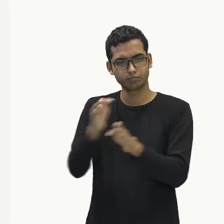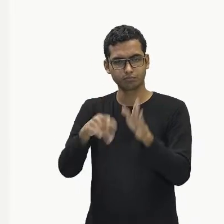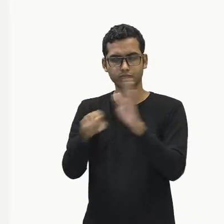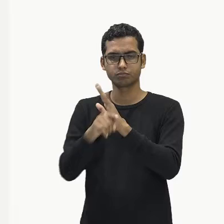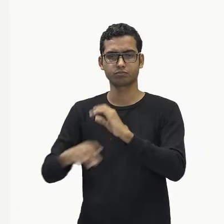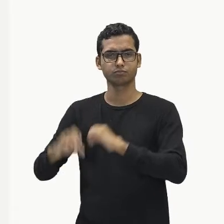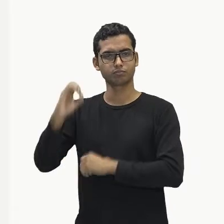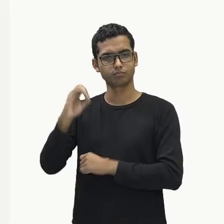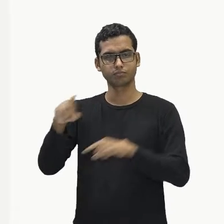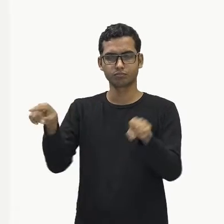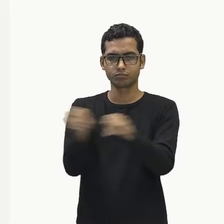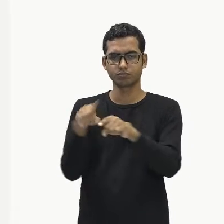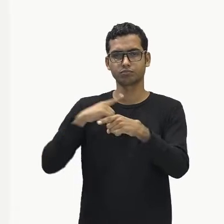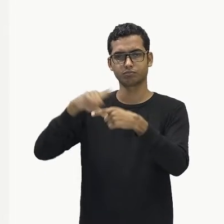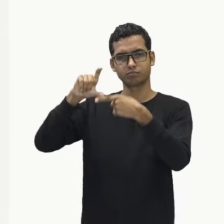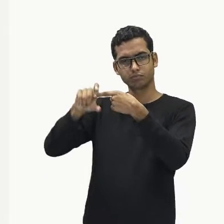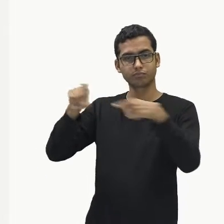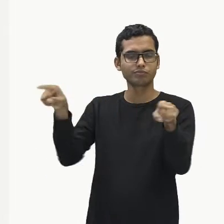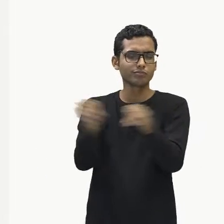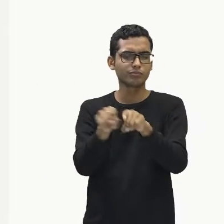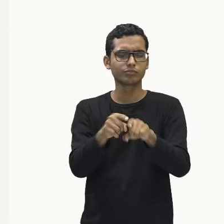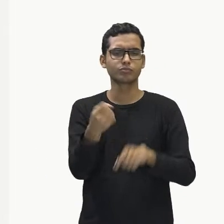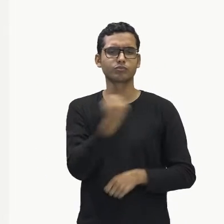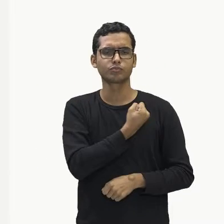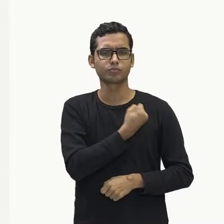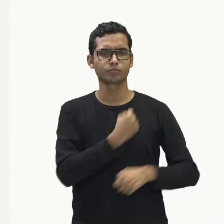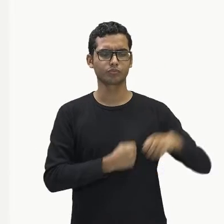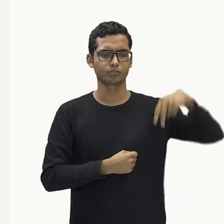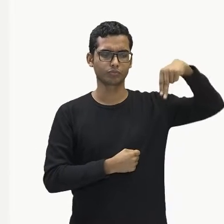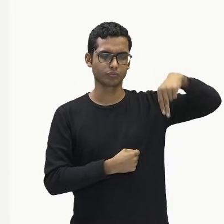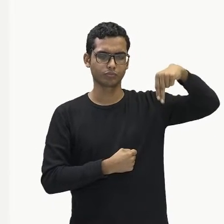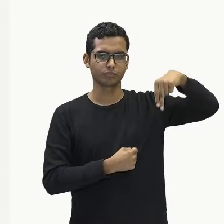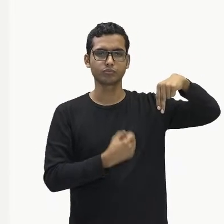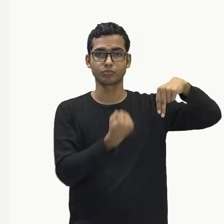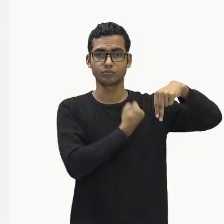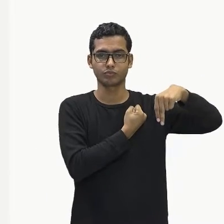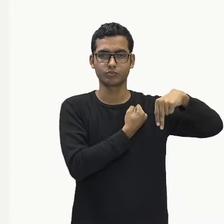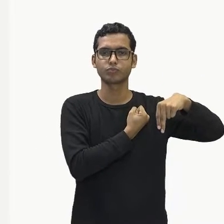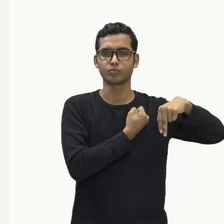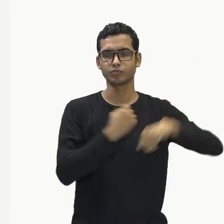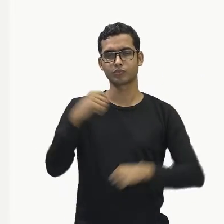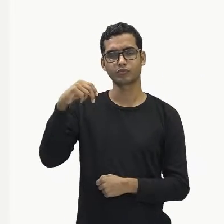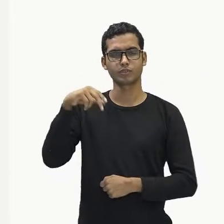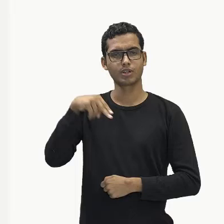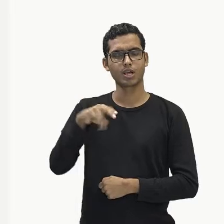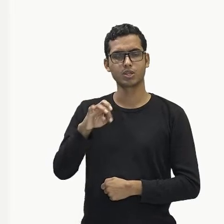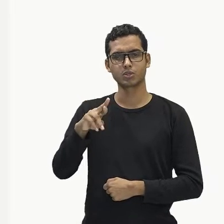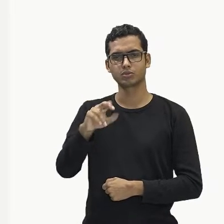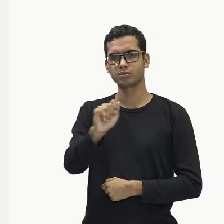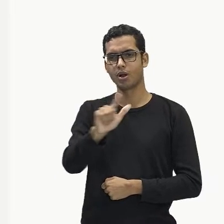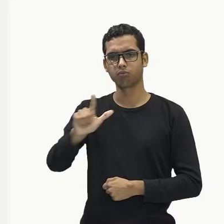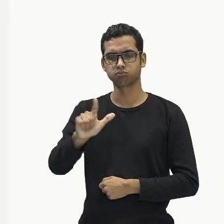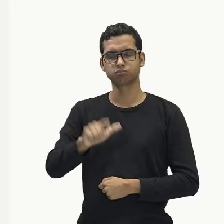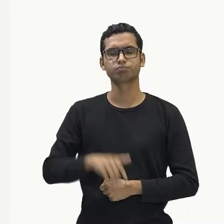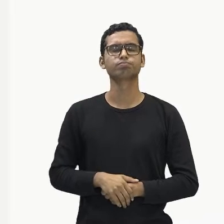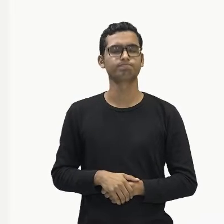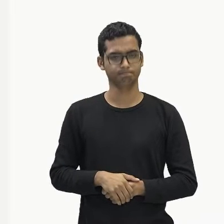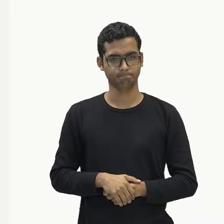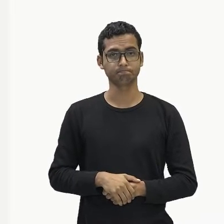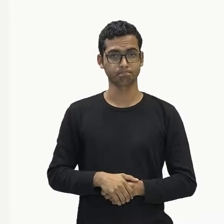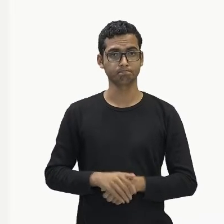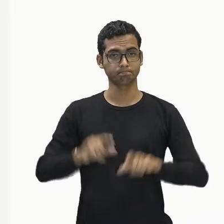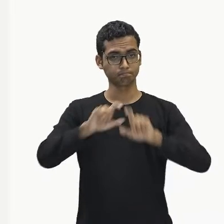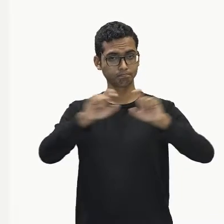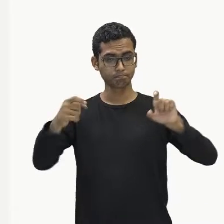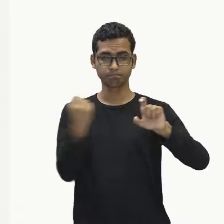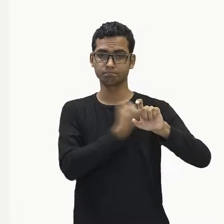E N é um número natural. Vale lembrar que o número natural, né, o conjunto dos números